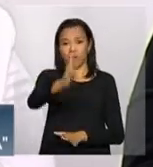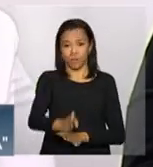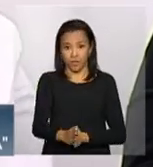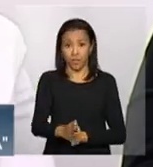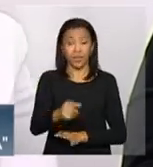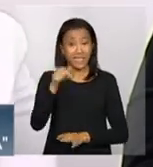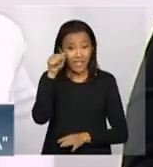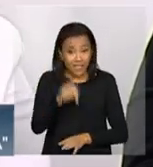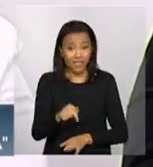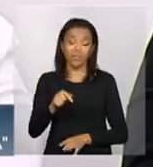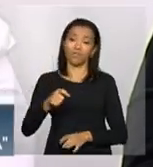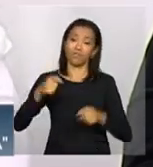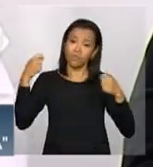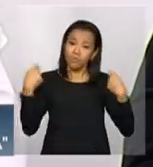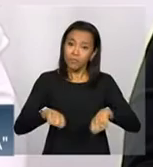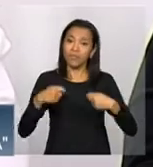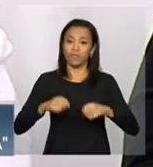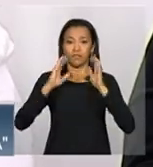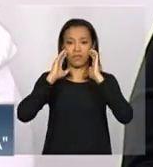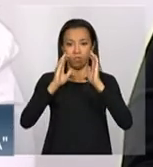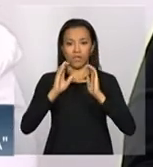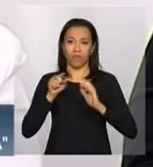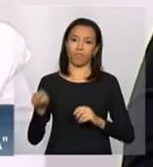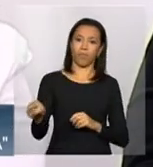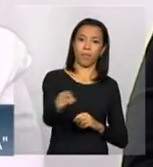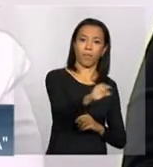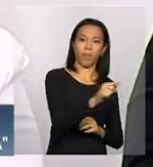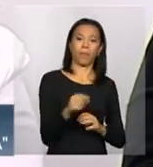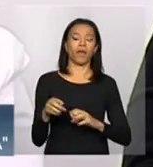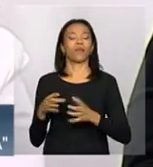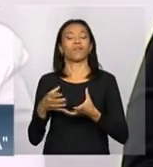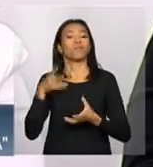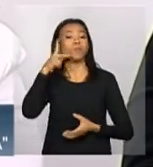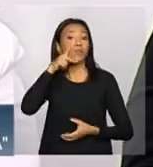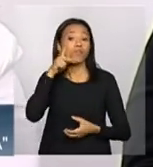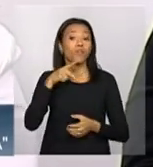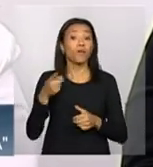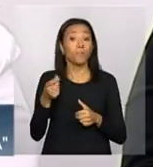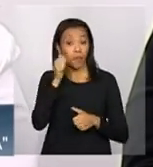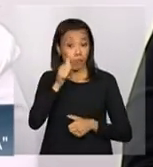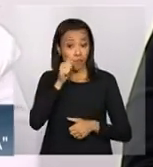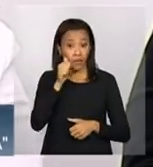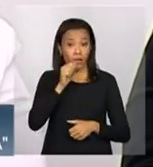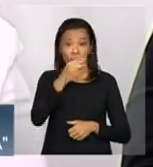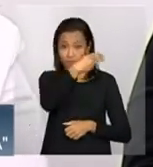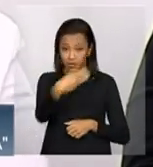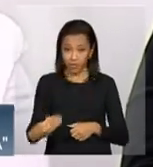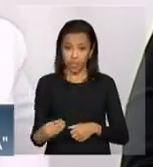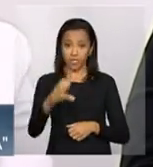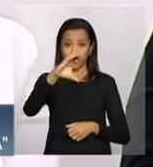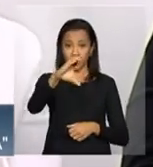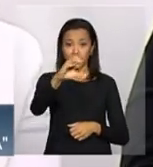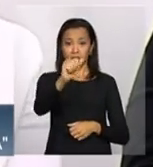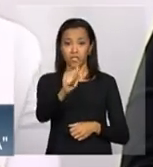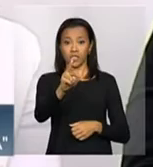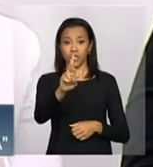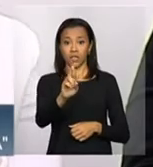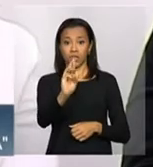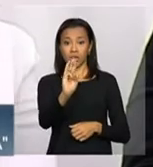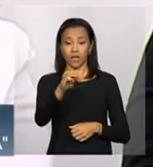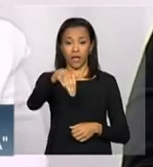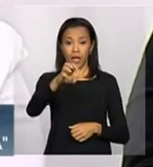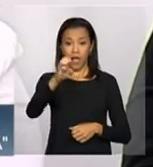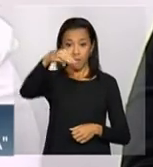fosse respeitado pelos partidos foi pela ministra Carmen Lúcia, o ano passado, que ela devolveu lista